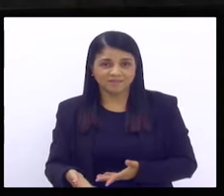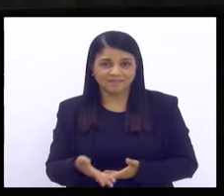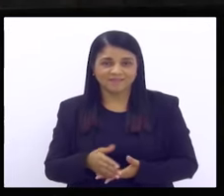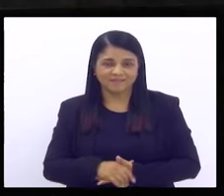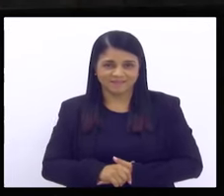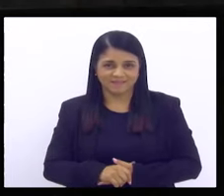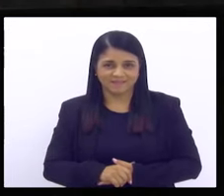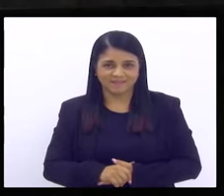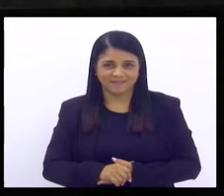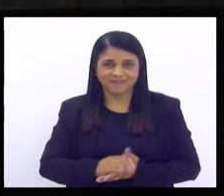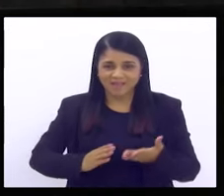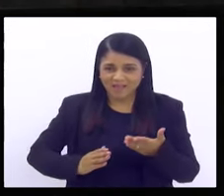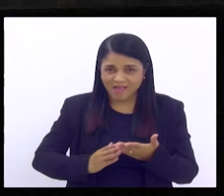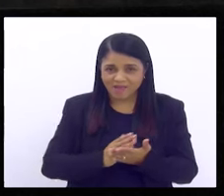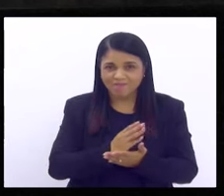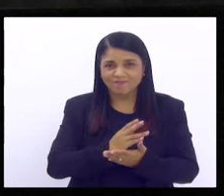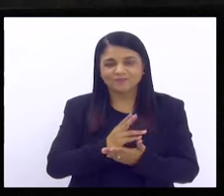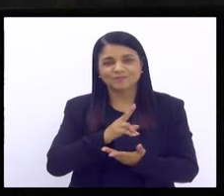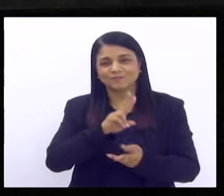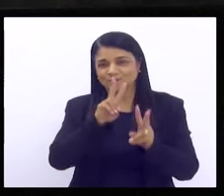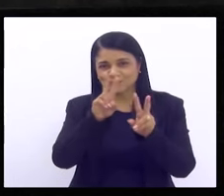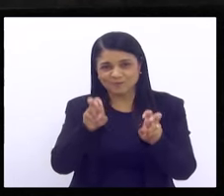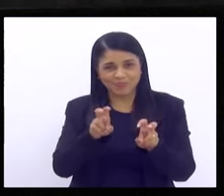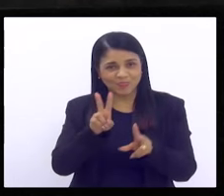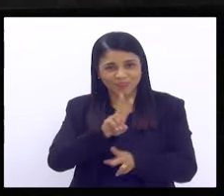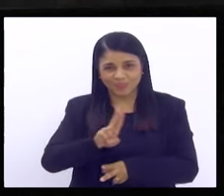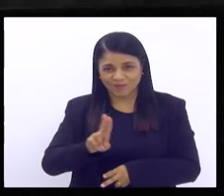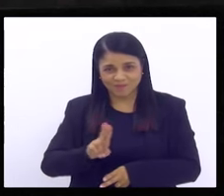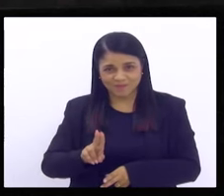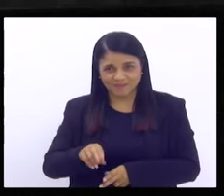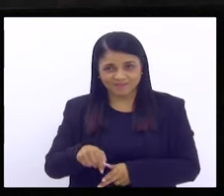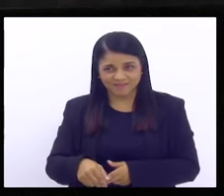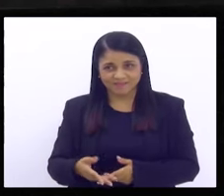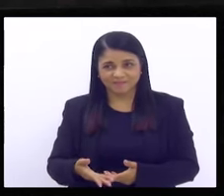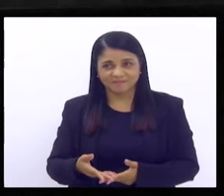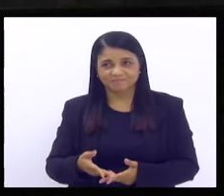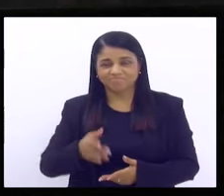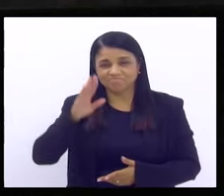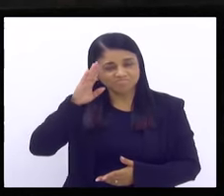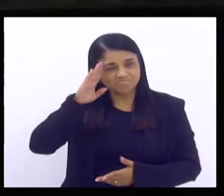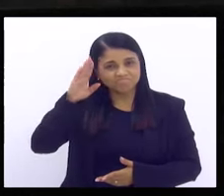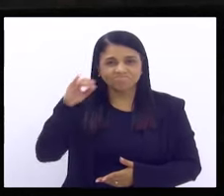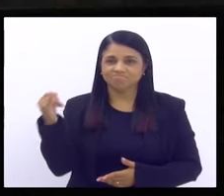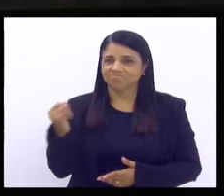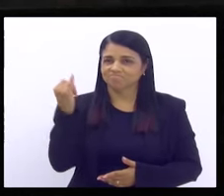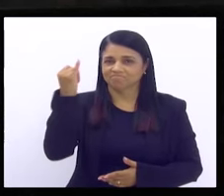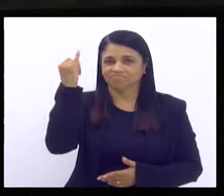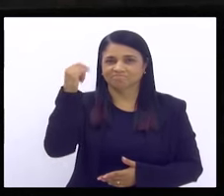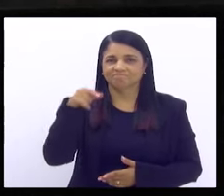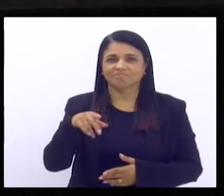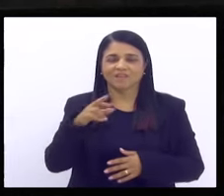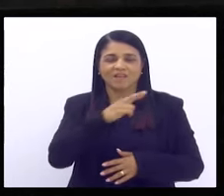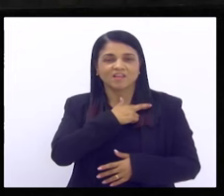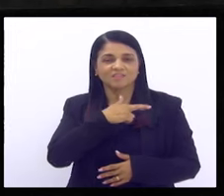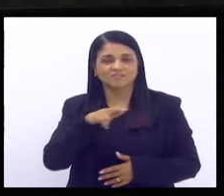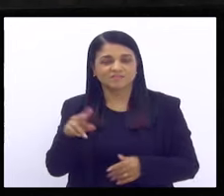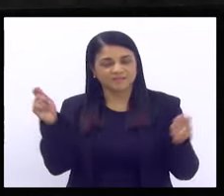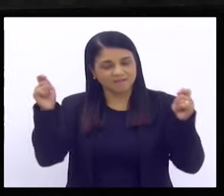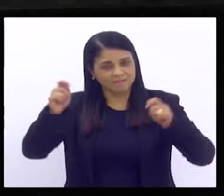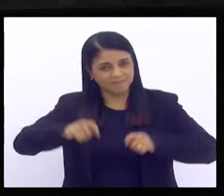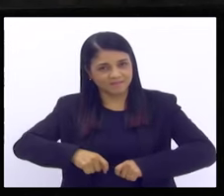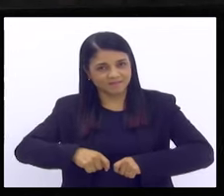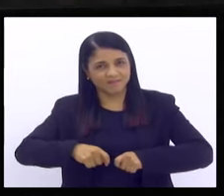a aprovação do título é fundamental, porque traz a religiosidade e a